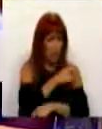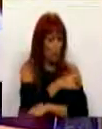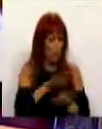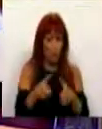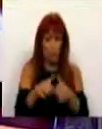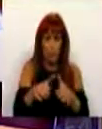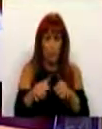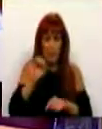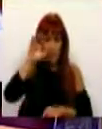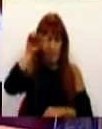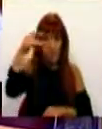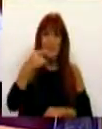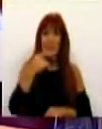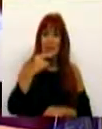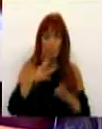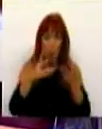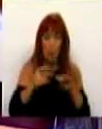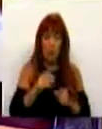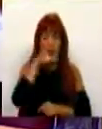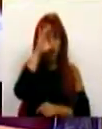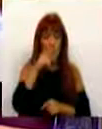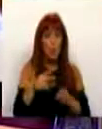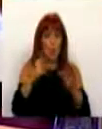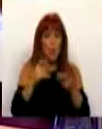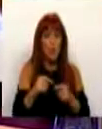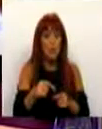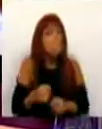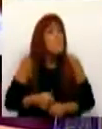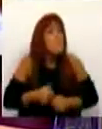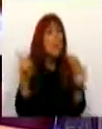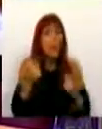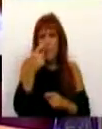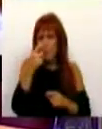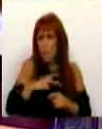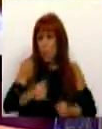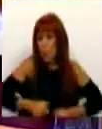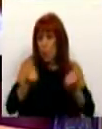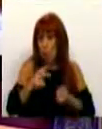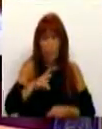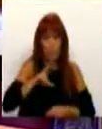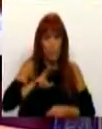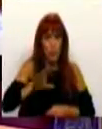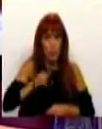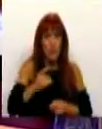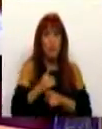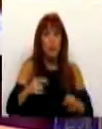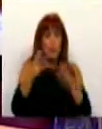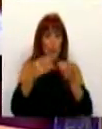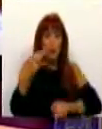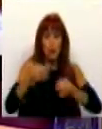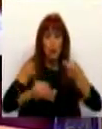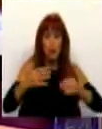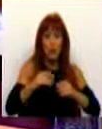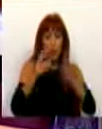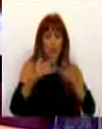Parlamentar. Em primeiro lugar, dizer que este Orçamento de Estado é um orçamento que é bom para os portugueses e que é bom para Portugal, porque é um orçamento justo,